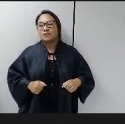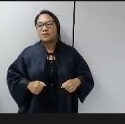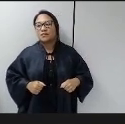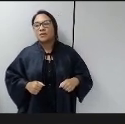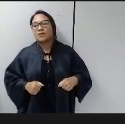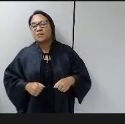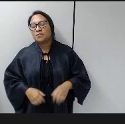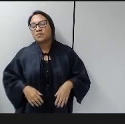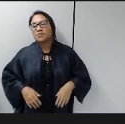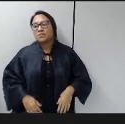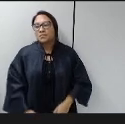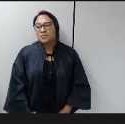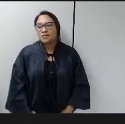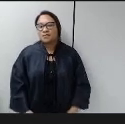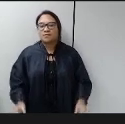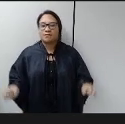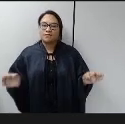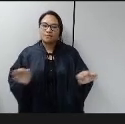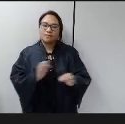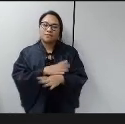Está encerrada a sessão.